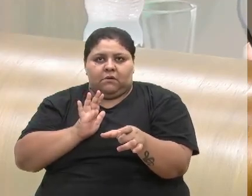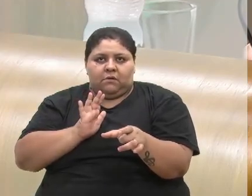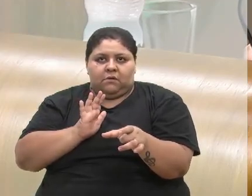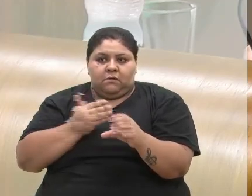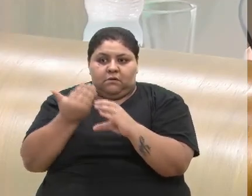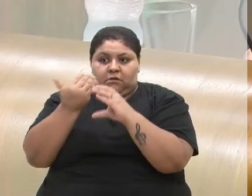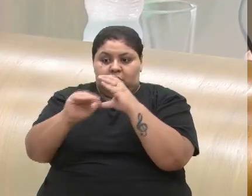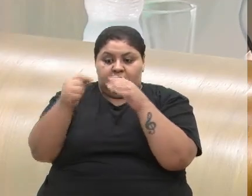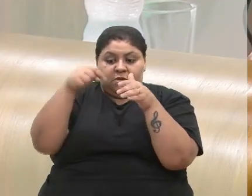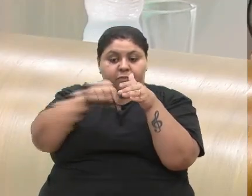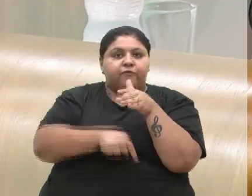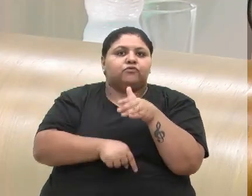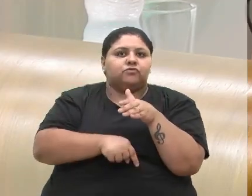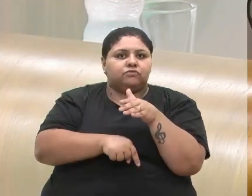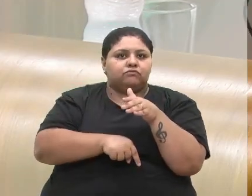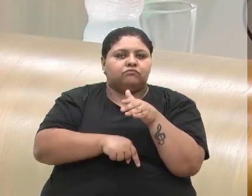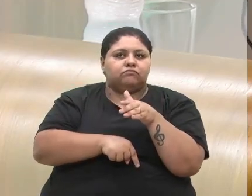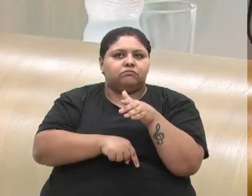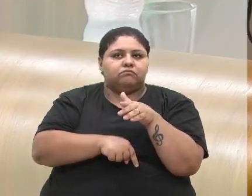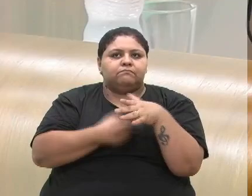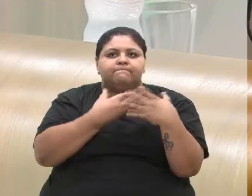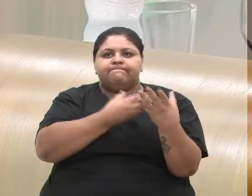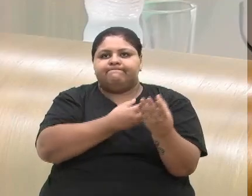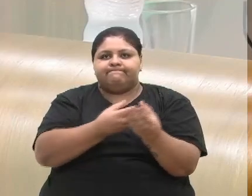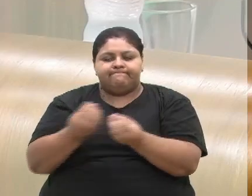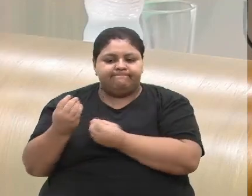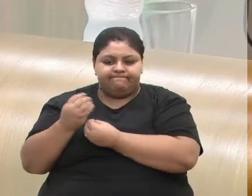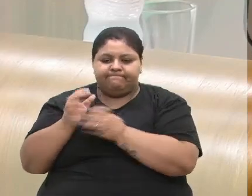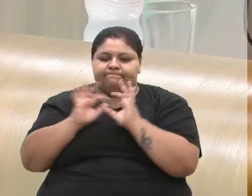repassar para o fundo. Com muitas reuniões com a